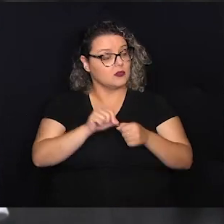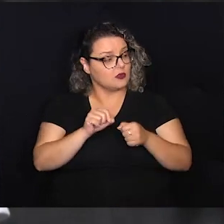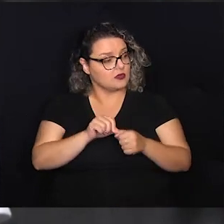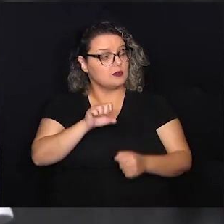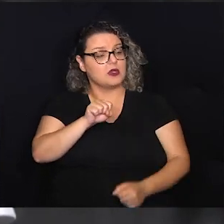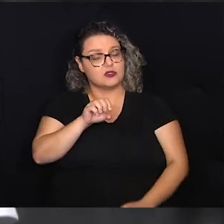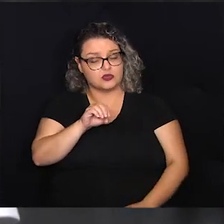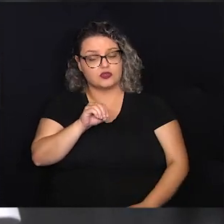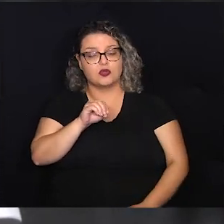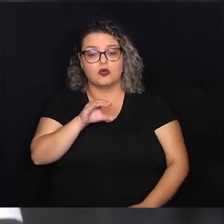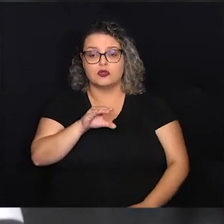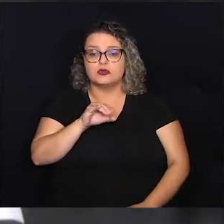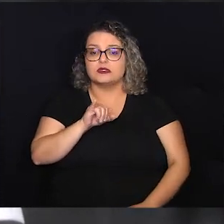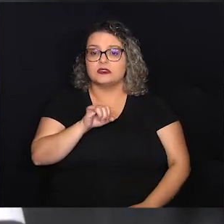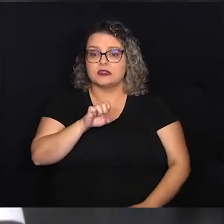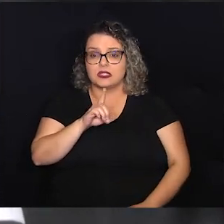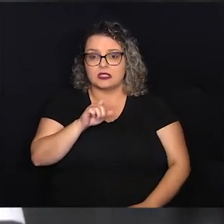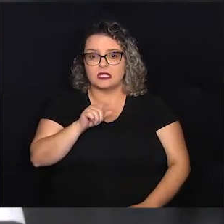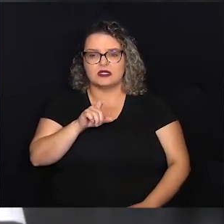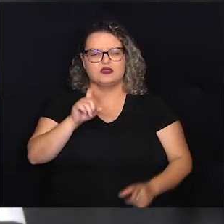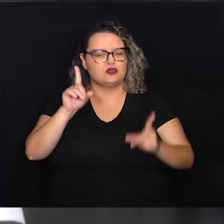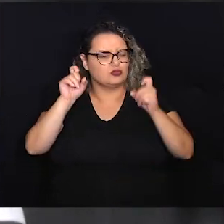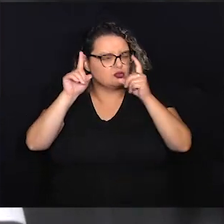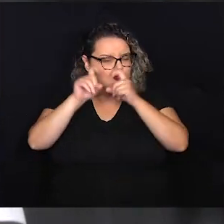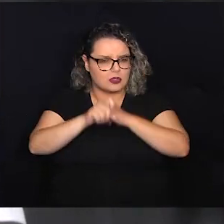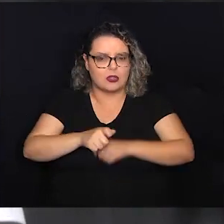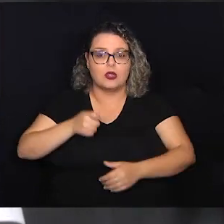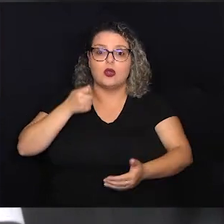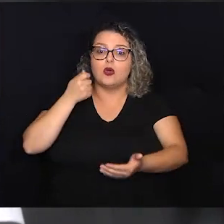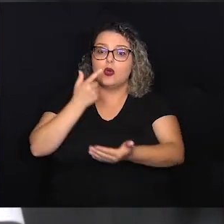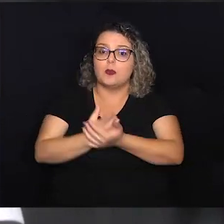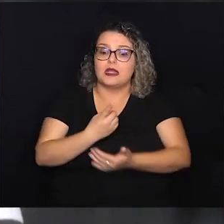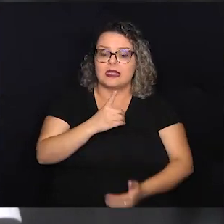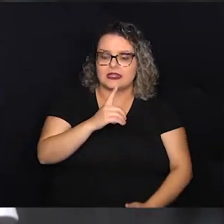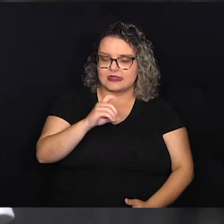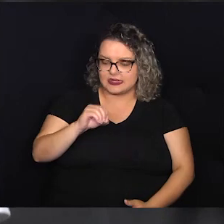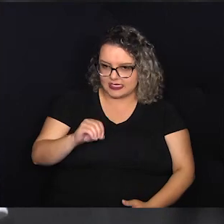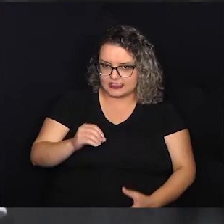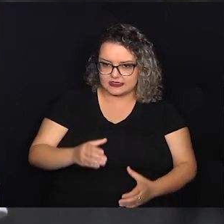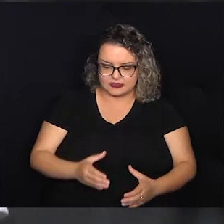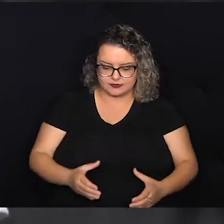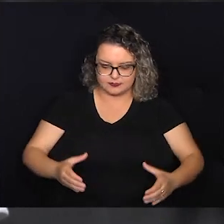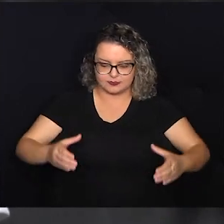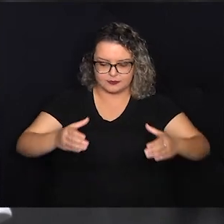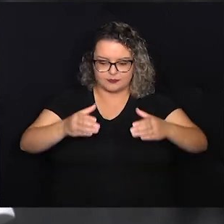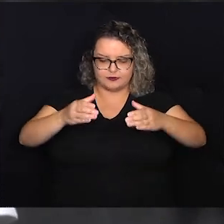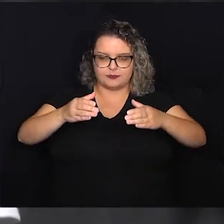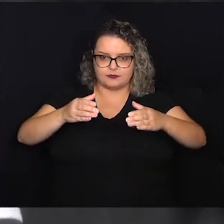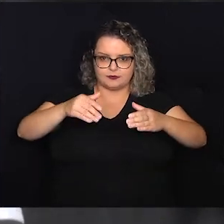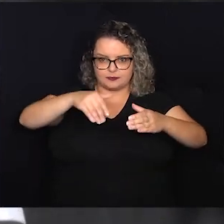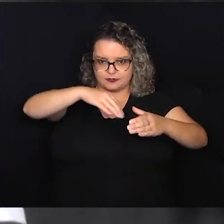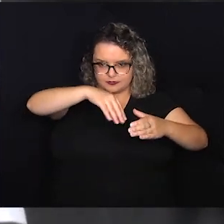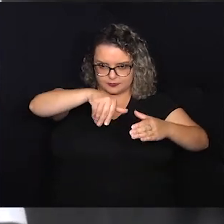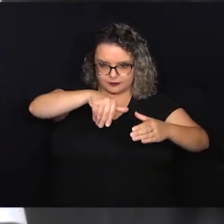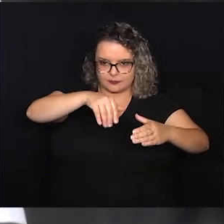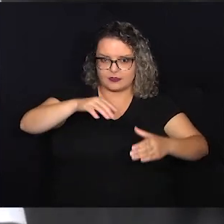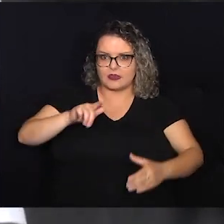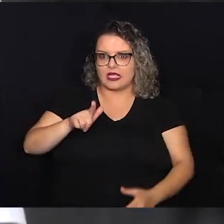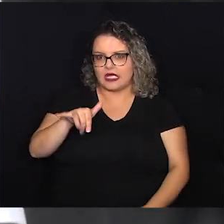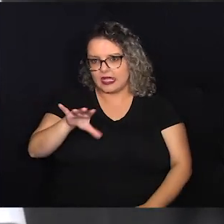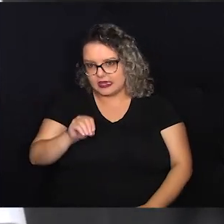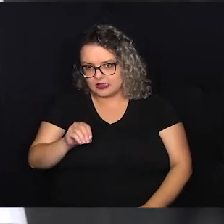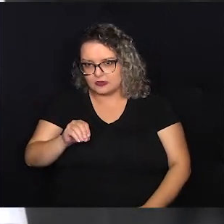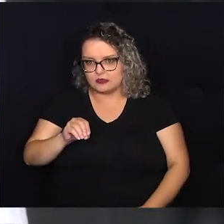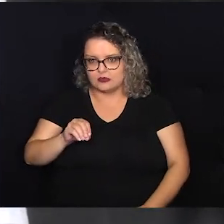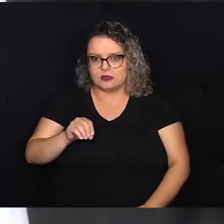água. Ele falou, vamos fazer uma sociedade. E com muito custo, comprei 10 galões de